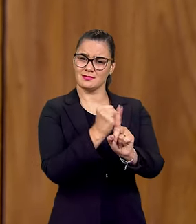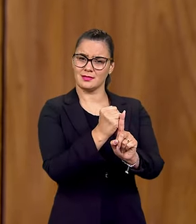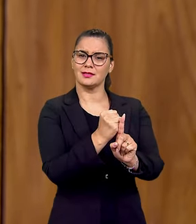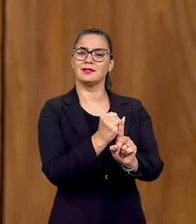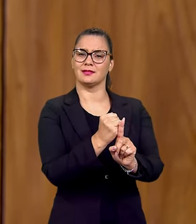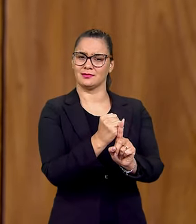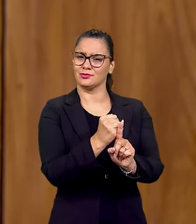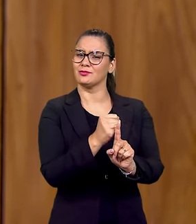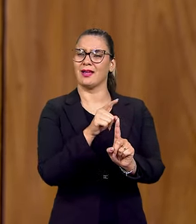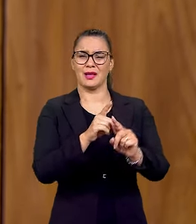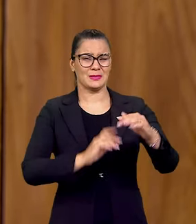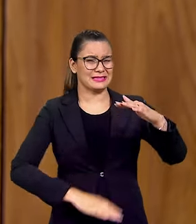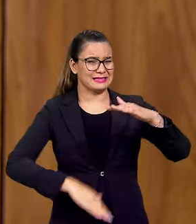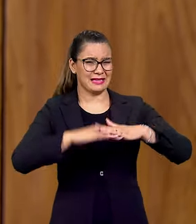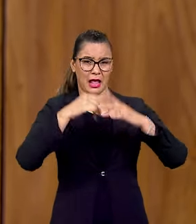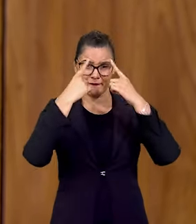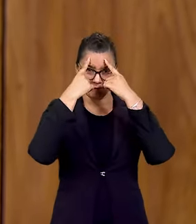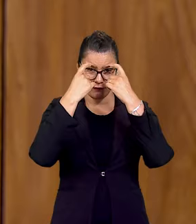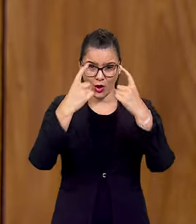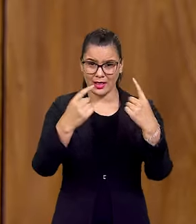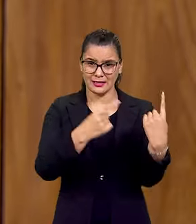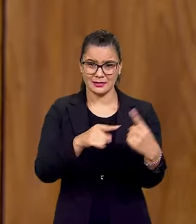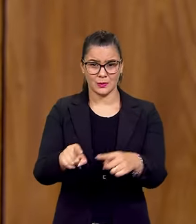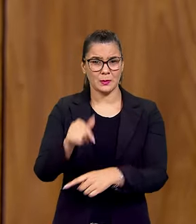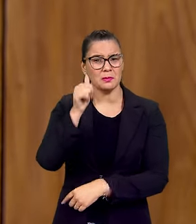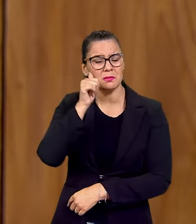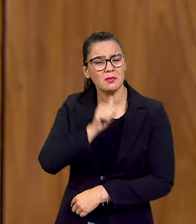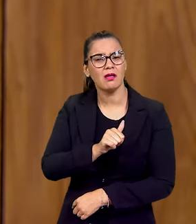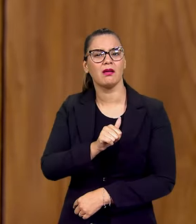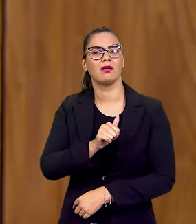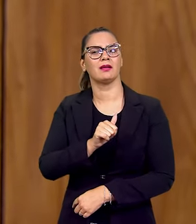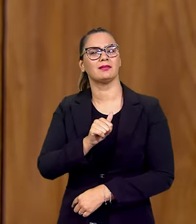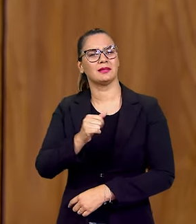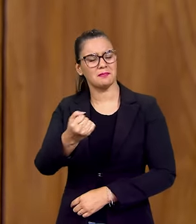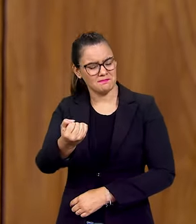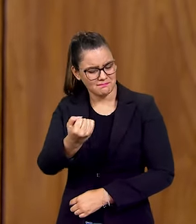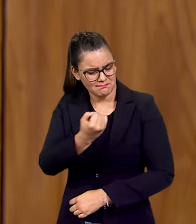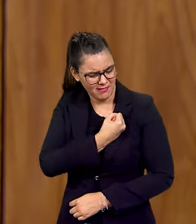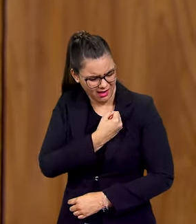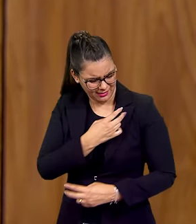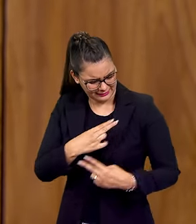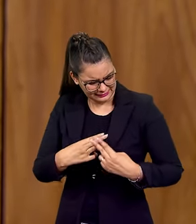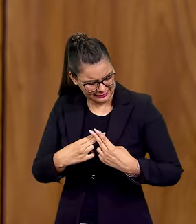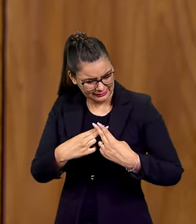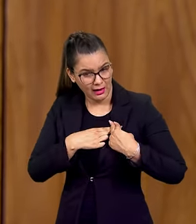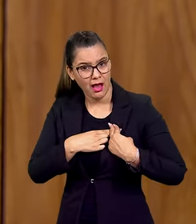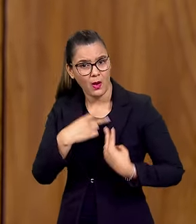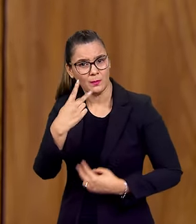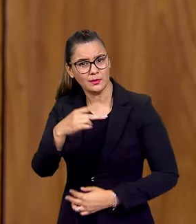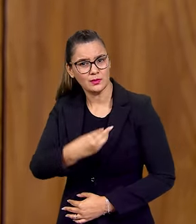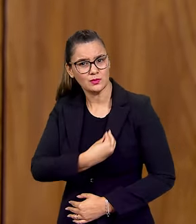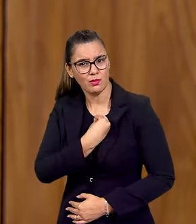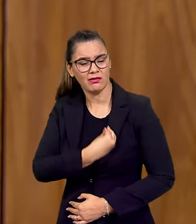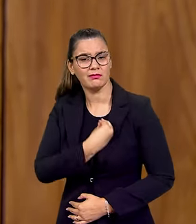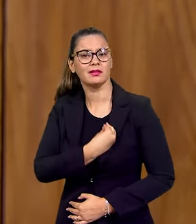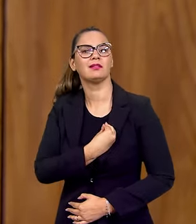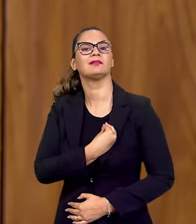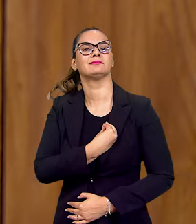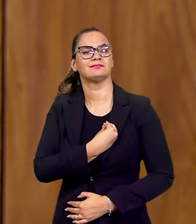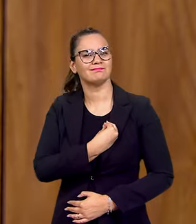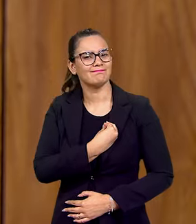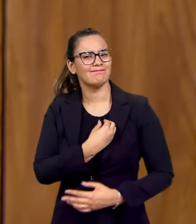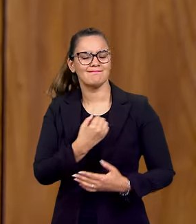feminicídio, versão extrema da violência contra as mulheres, deixe marcas traumáticas em suas